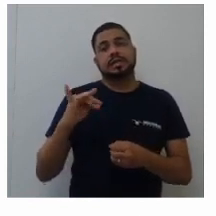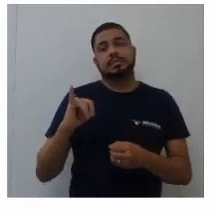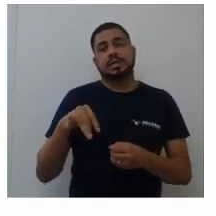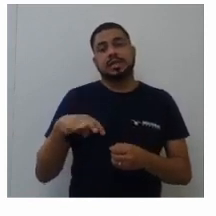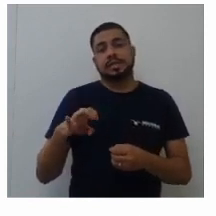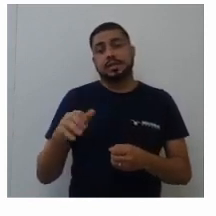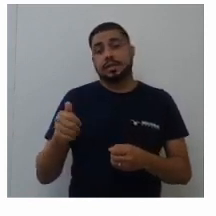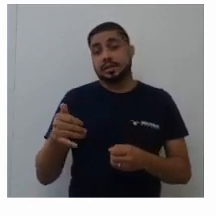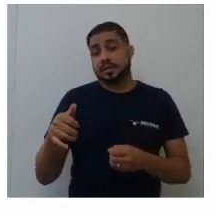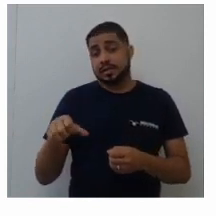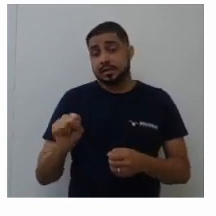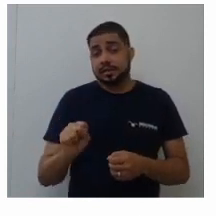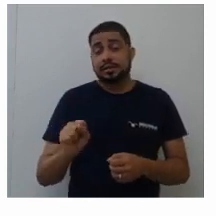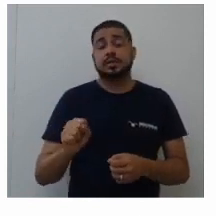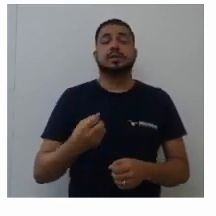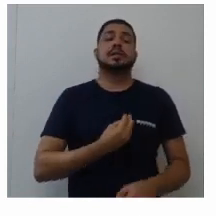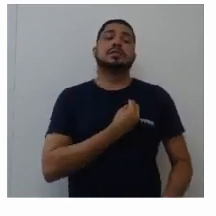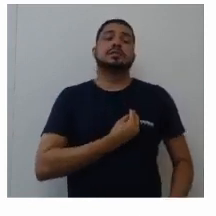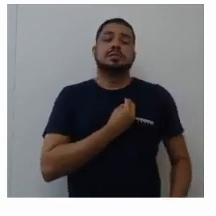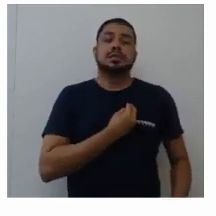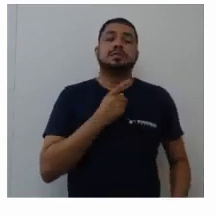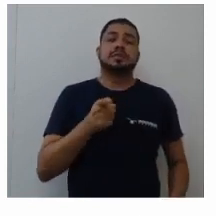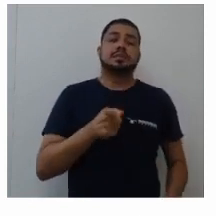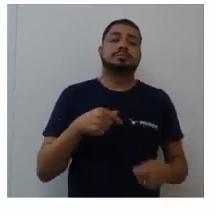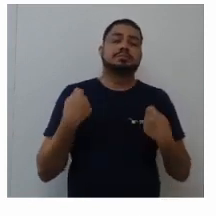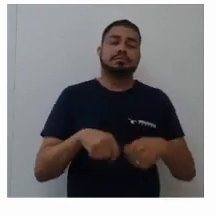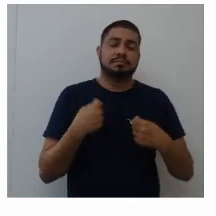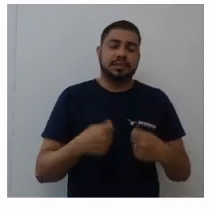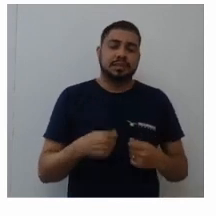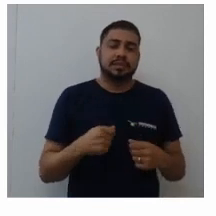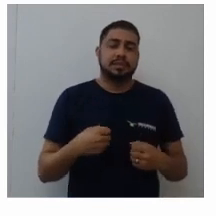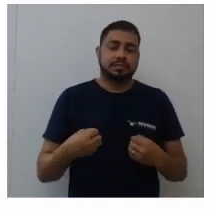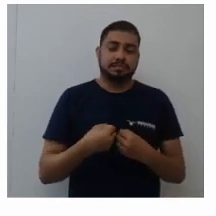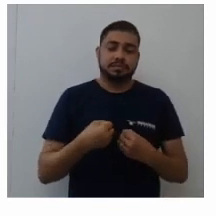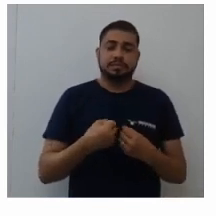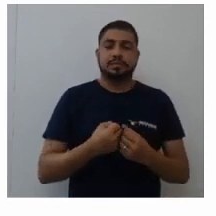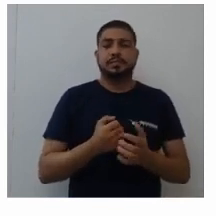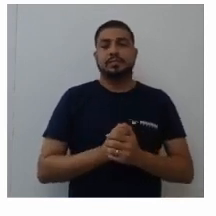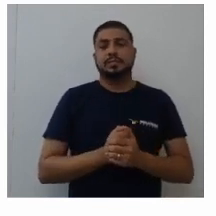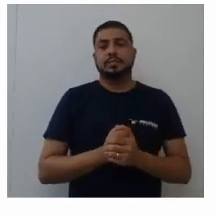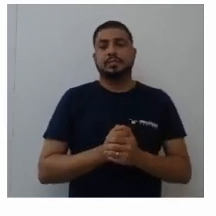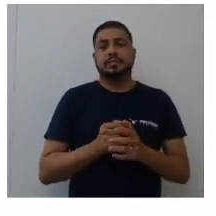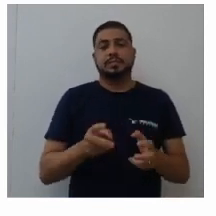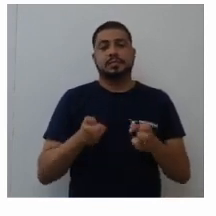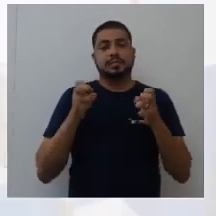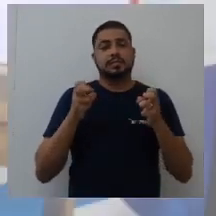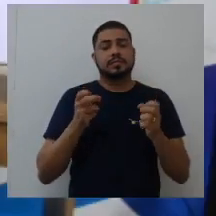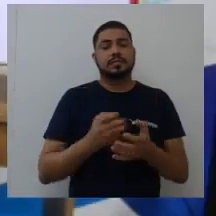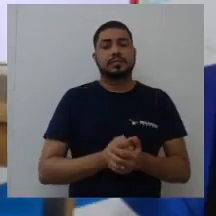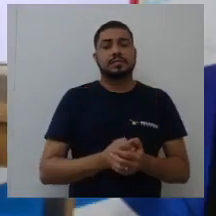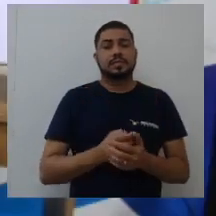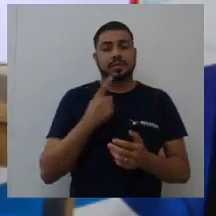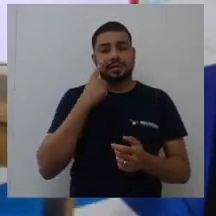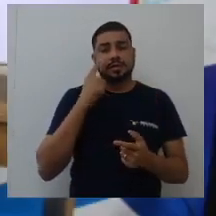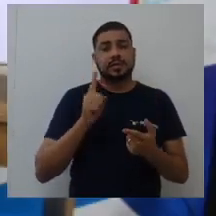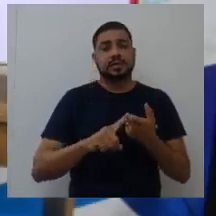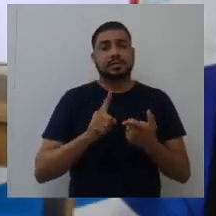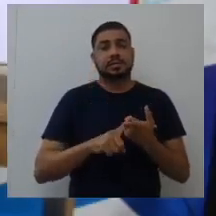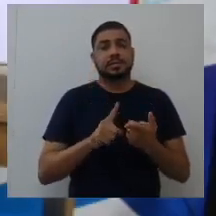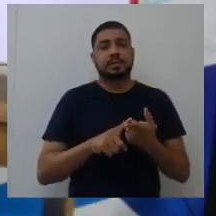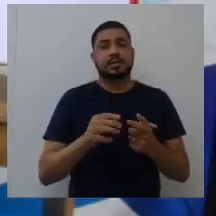aritméticas. E na vida comum você precisa então de aproximações aritméticas. Dá uma sacada aqui, olha para mim aqui também, olha